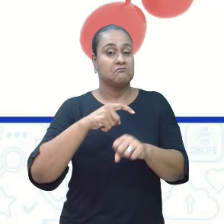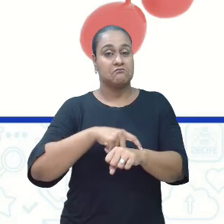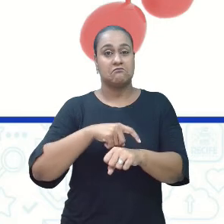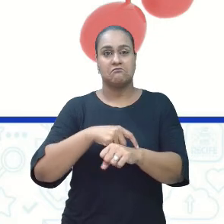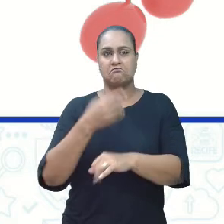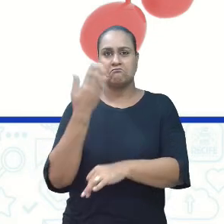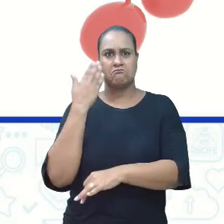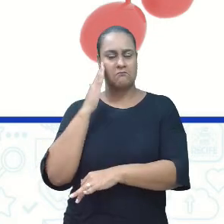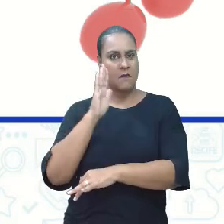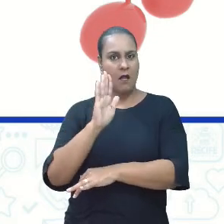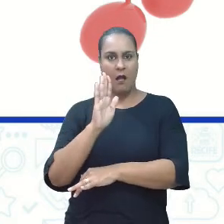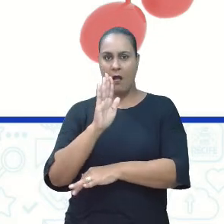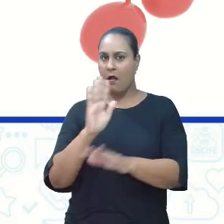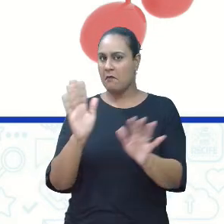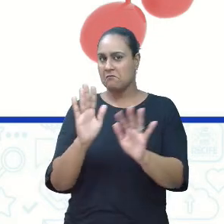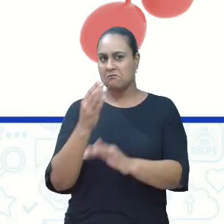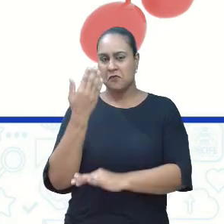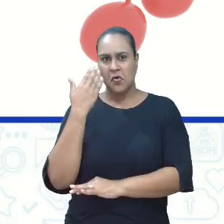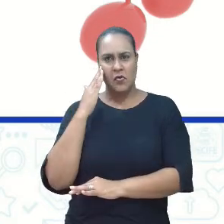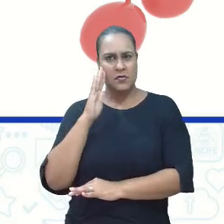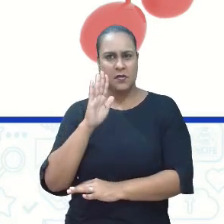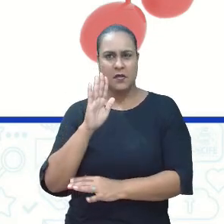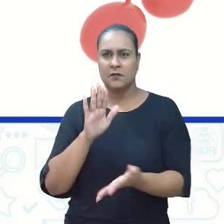clima, eu não sei não,